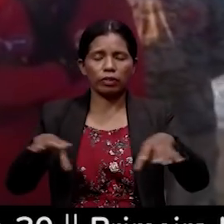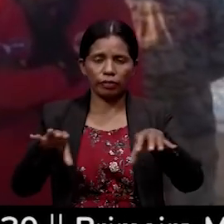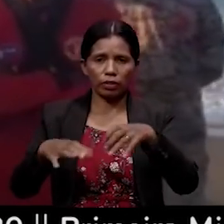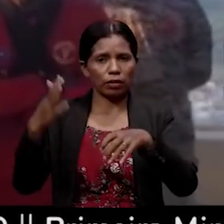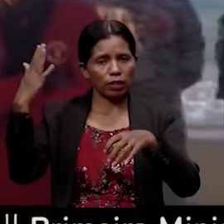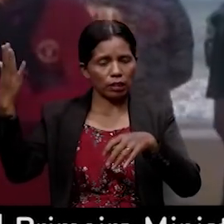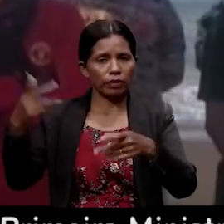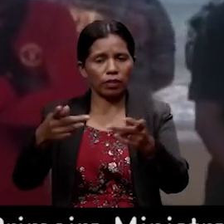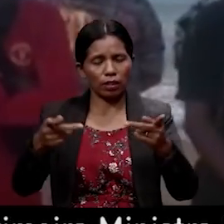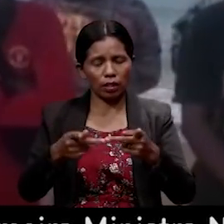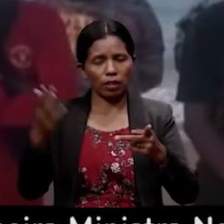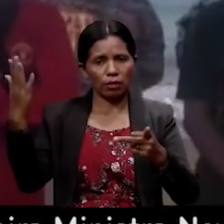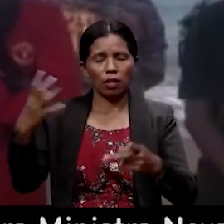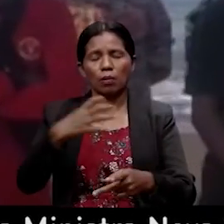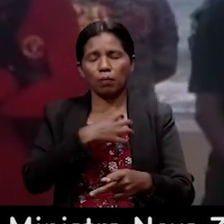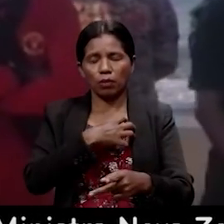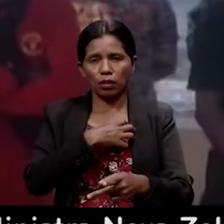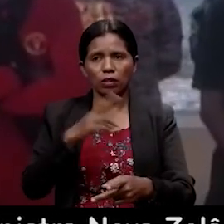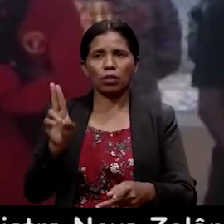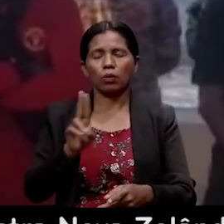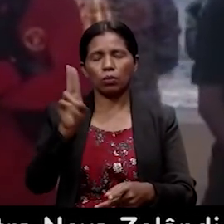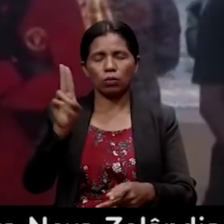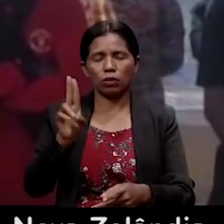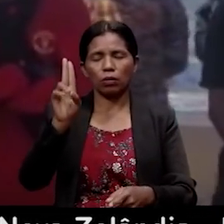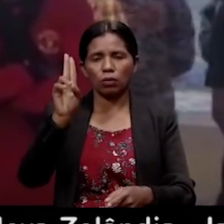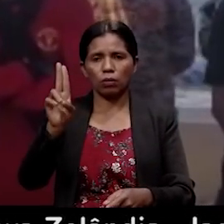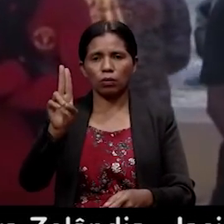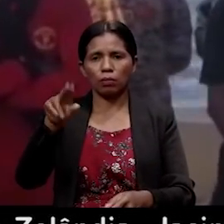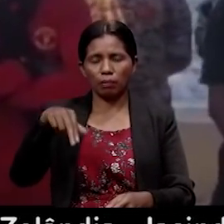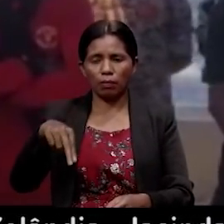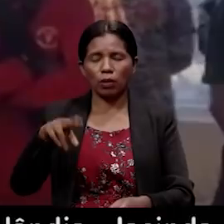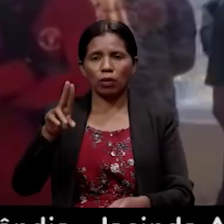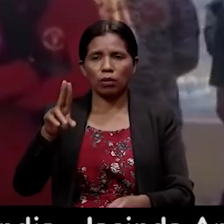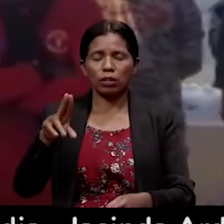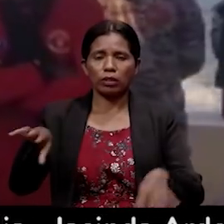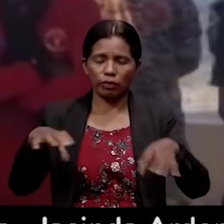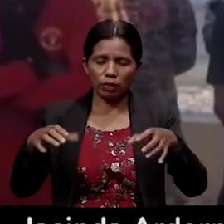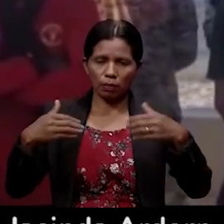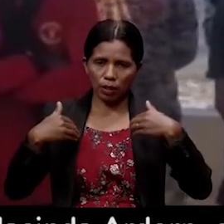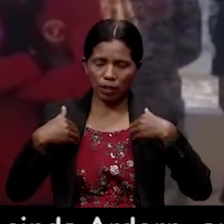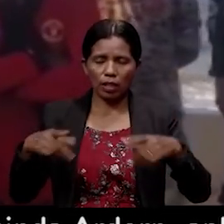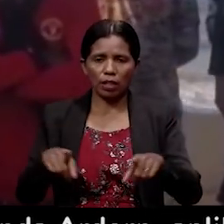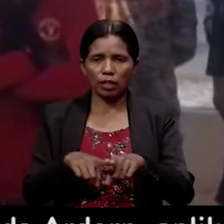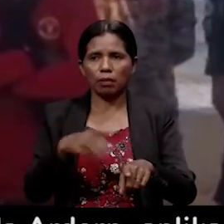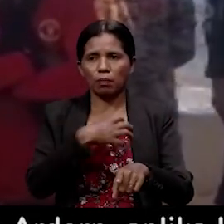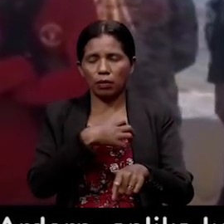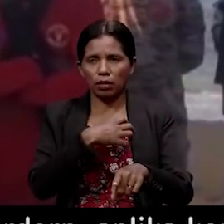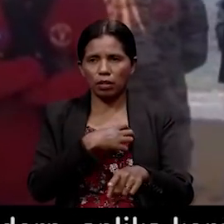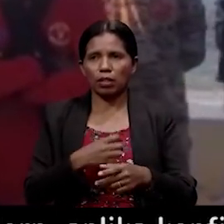treino, a polícia usa conforme estándar da polícia. A nossa polícia, ou interessante, agora se